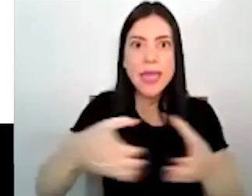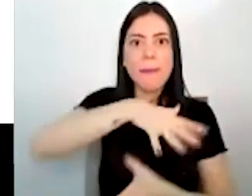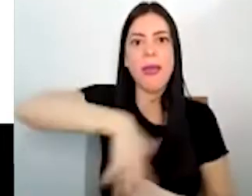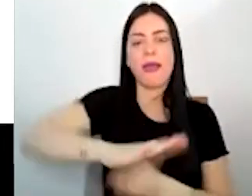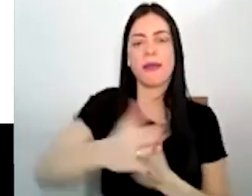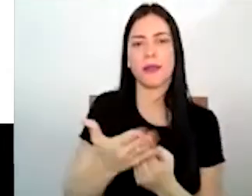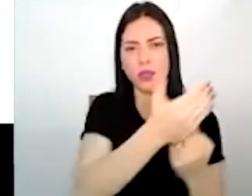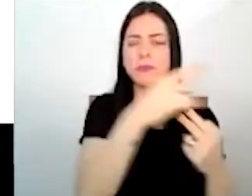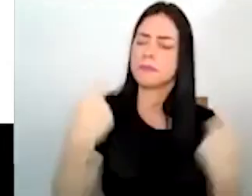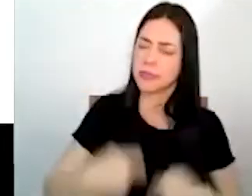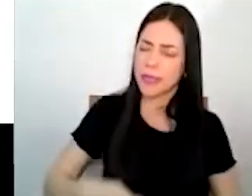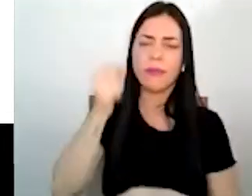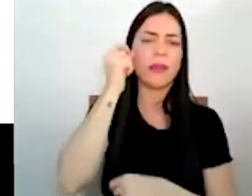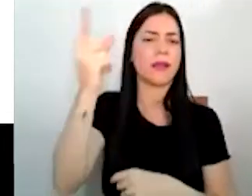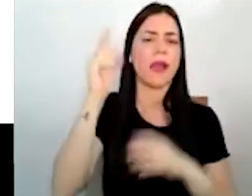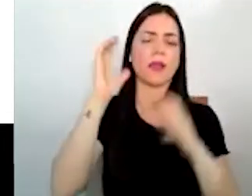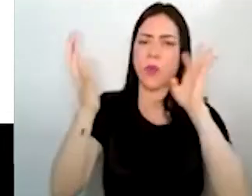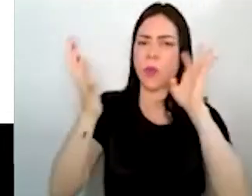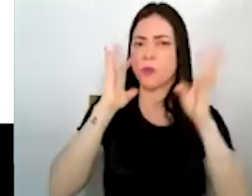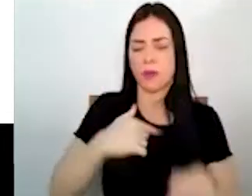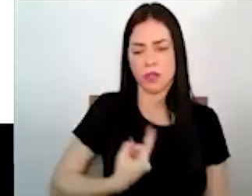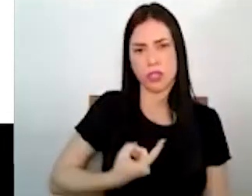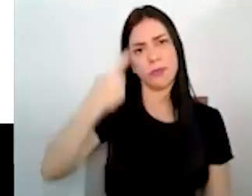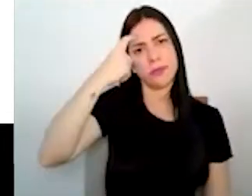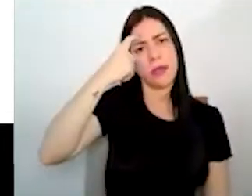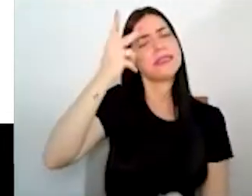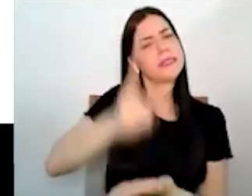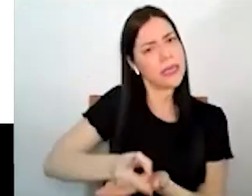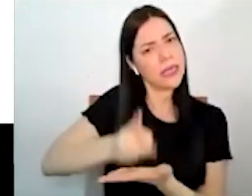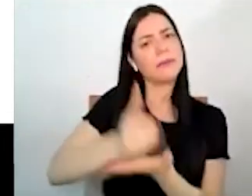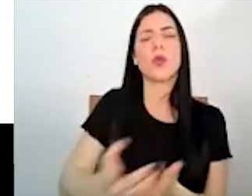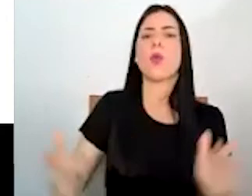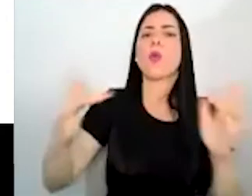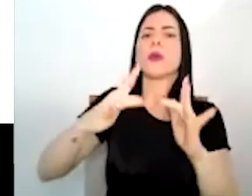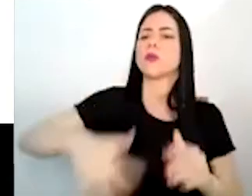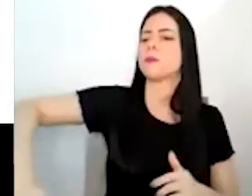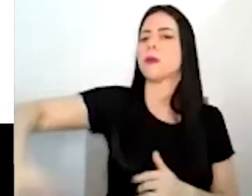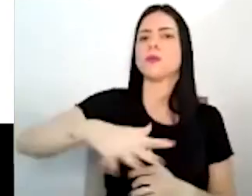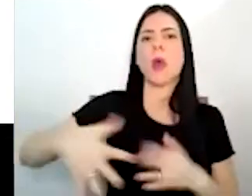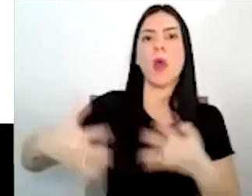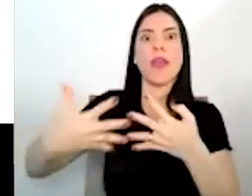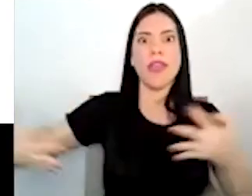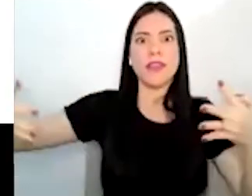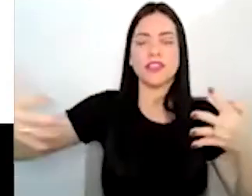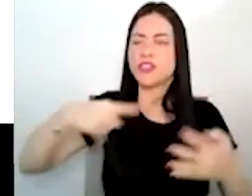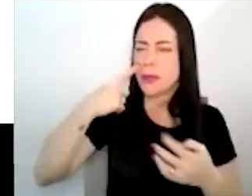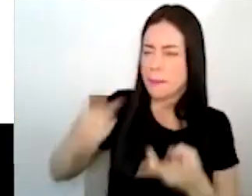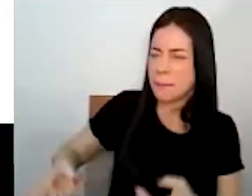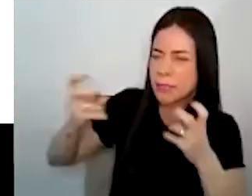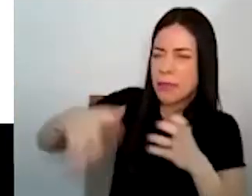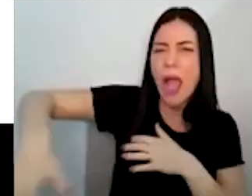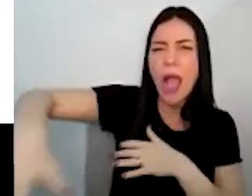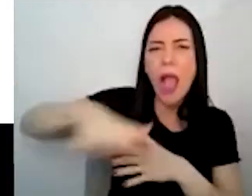uma das soluções que a gente pensasse, estar em constante contato com a equipe de redes, que coletava os dados de leitura, pensava na distribuição